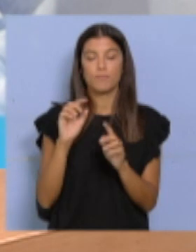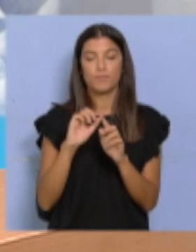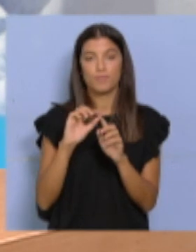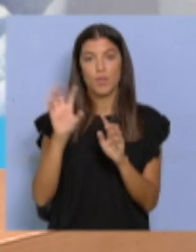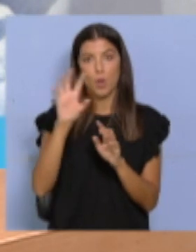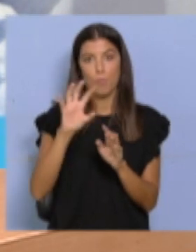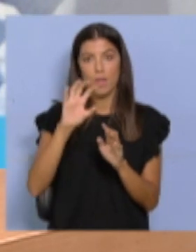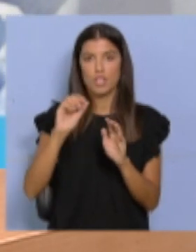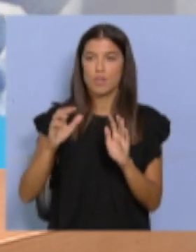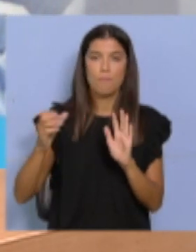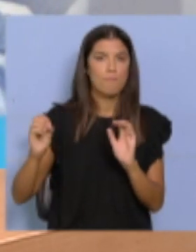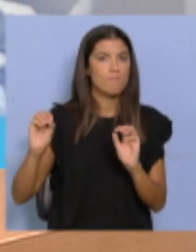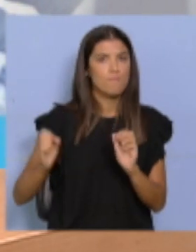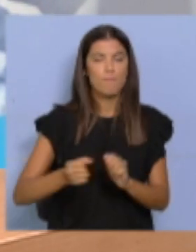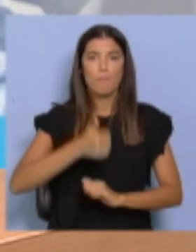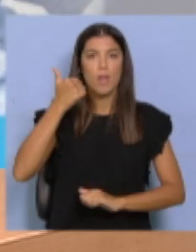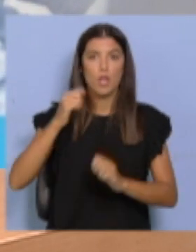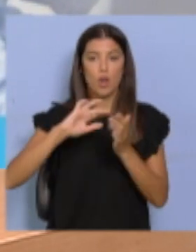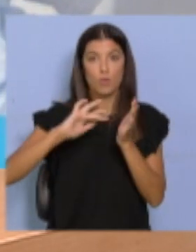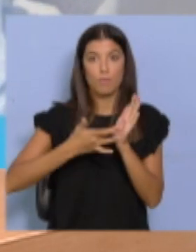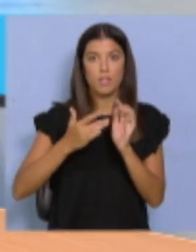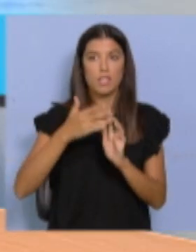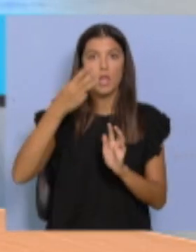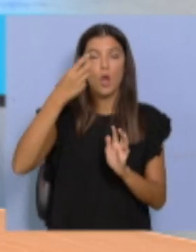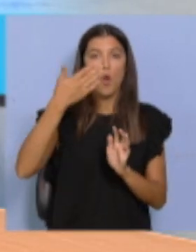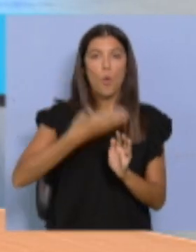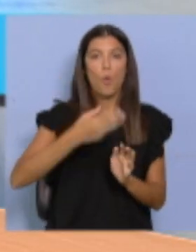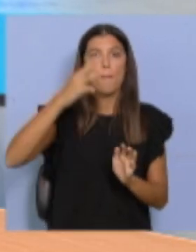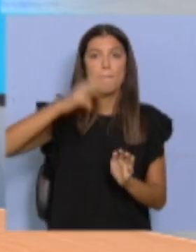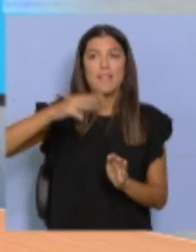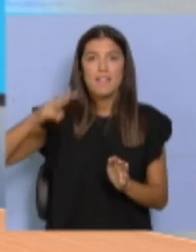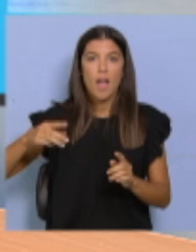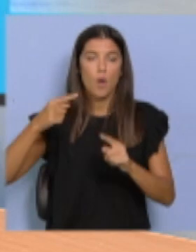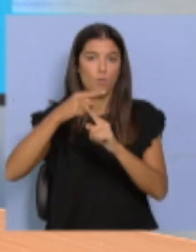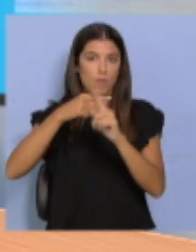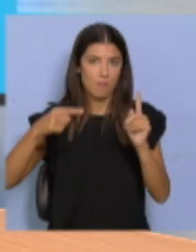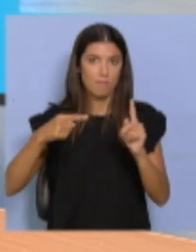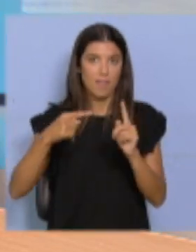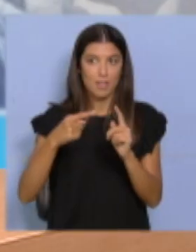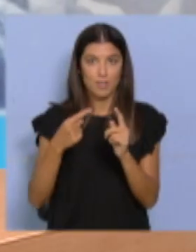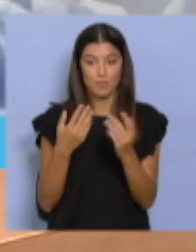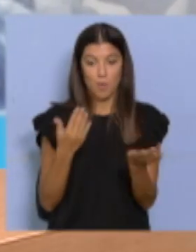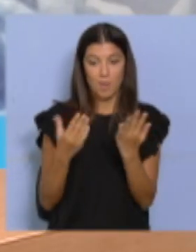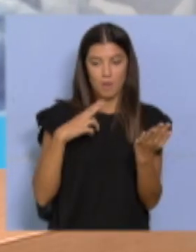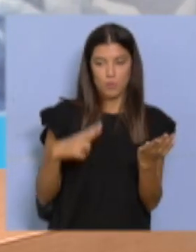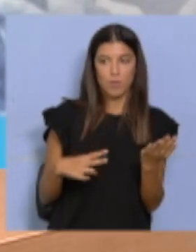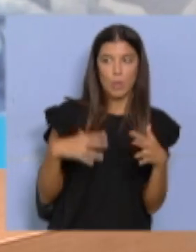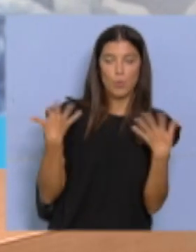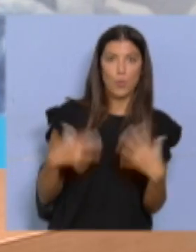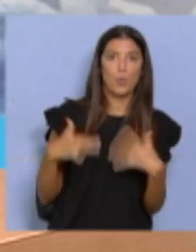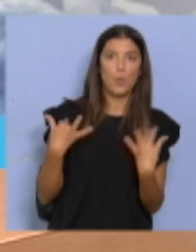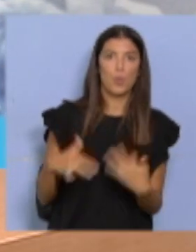de 1,5 milhão de quilómetros quadrados, é qualquer coisa gigantesca cá para o nosso cantinho de Portugal, mas uma